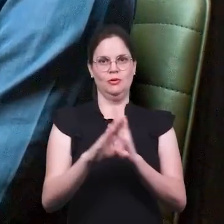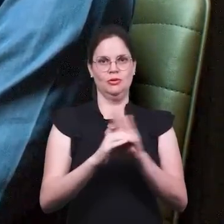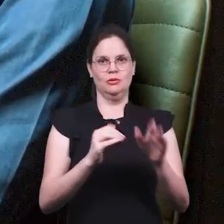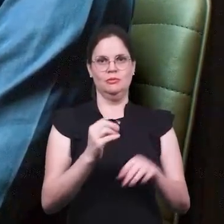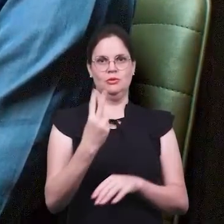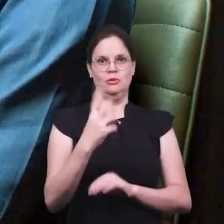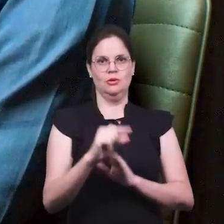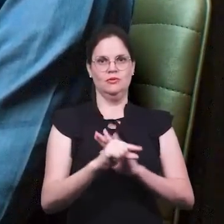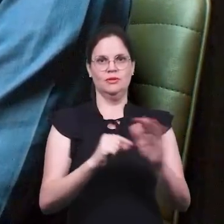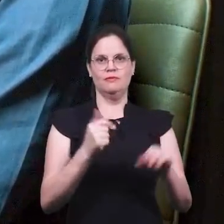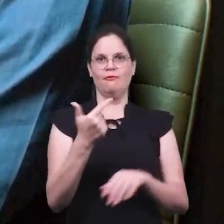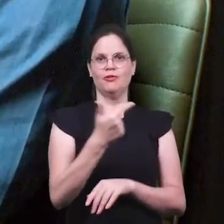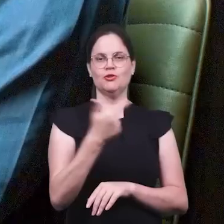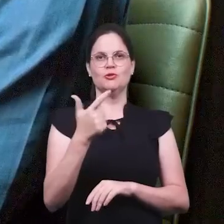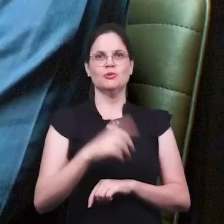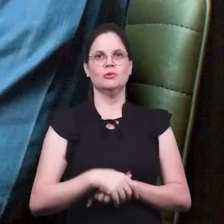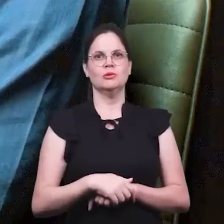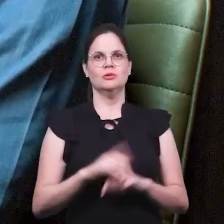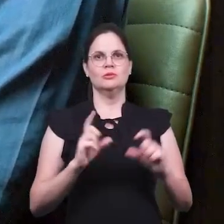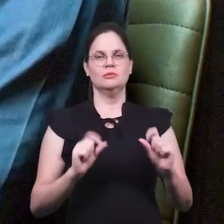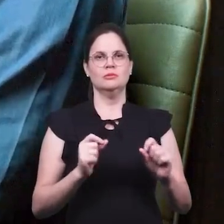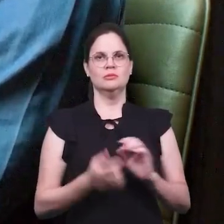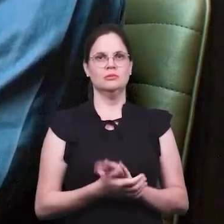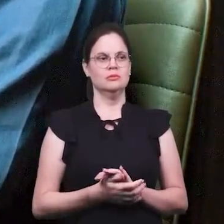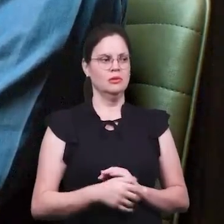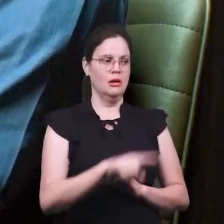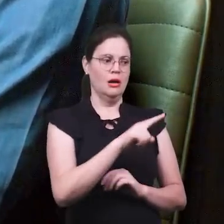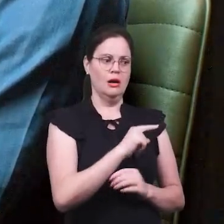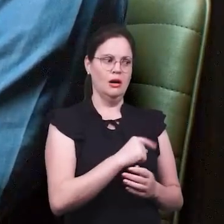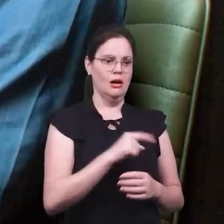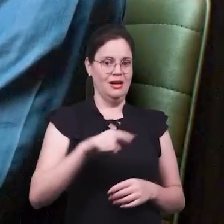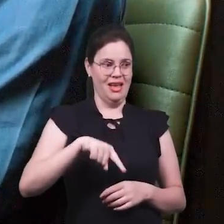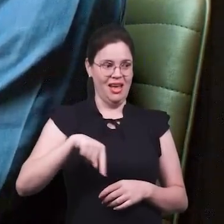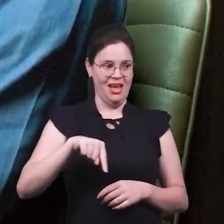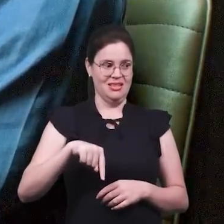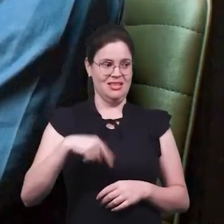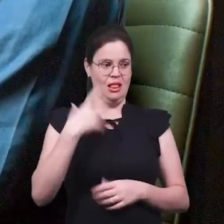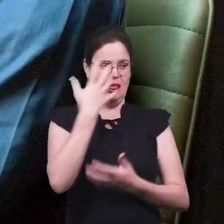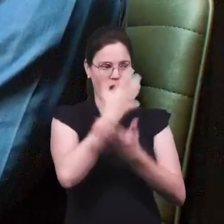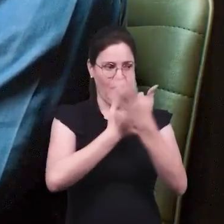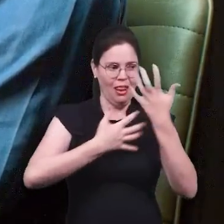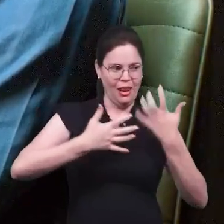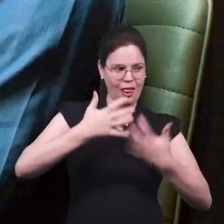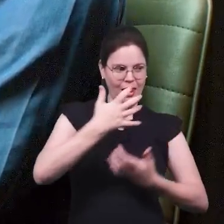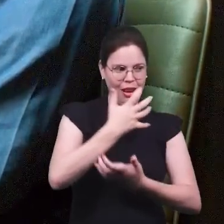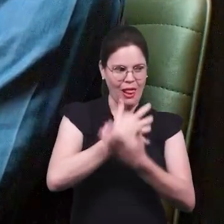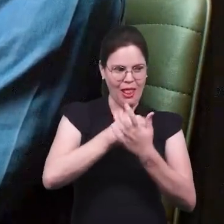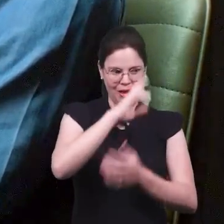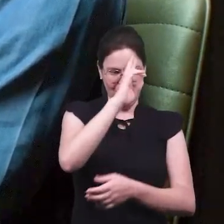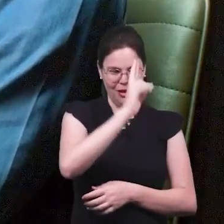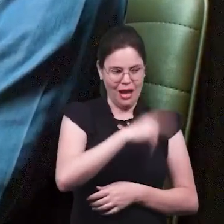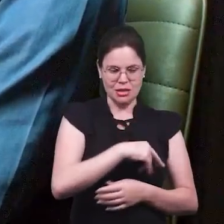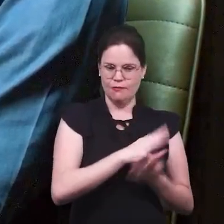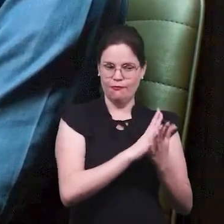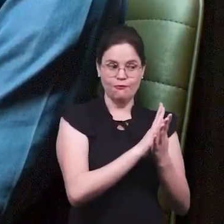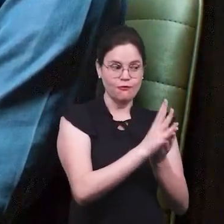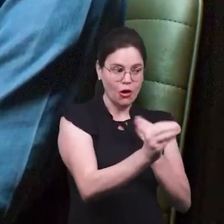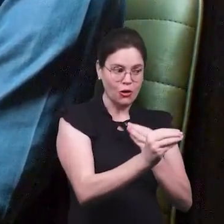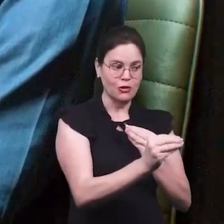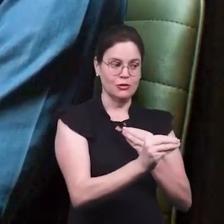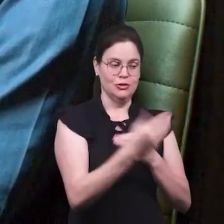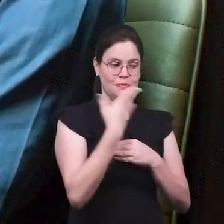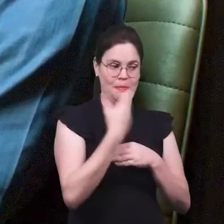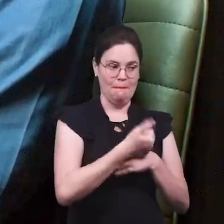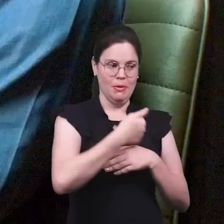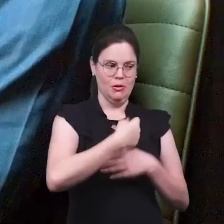2 Timóteo 2:22, que diz: fuja das paixões da mocidade, procure viver uma vida correta. E eu citei